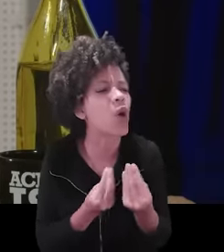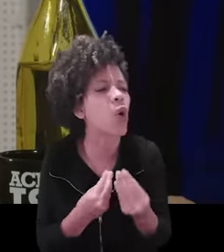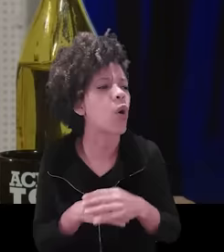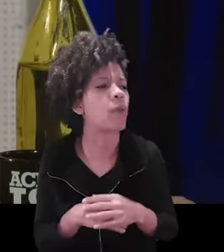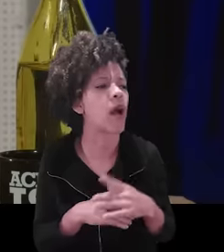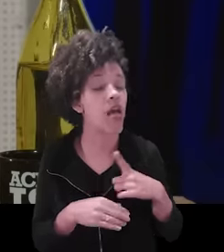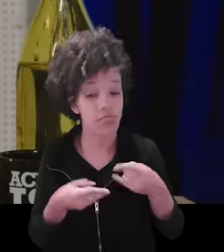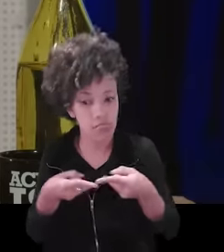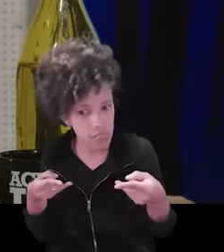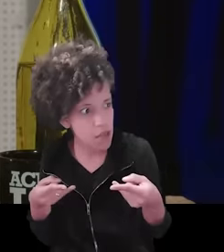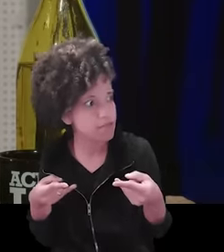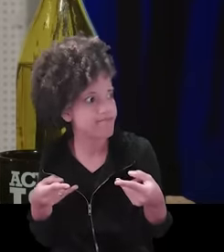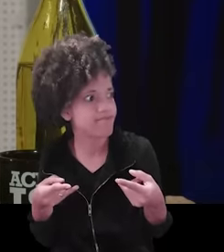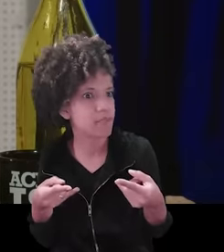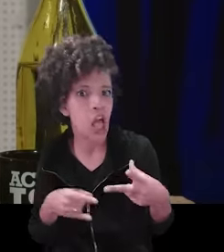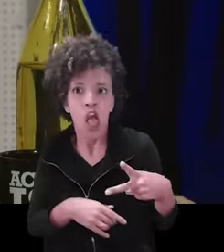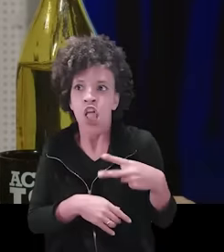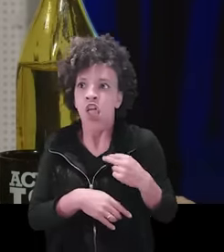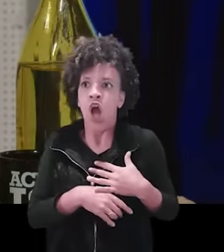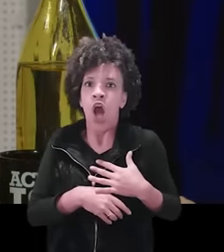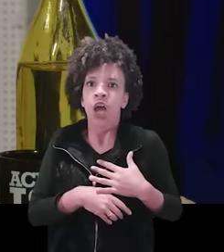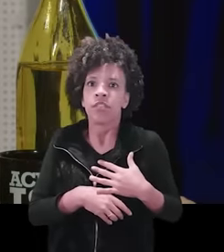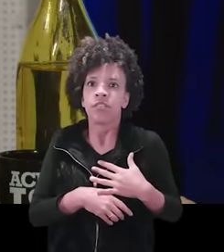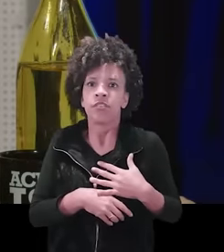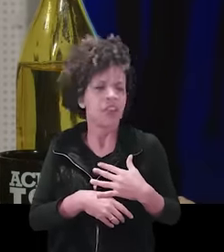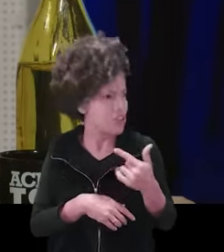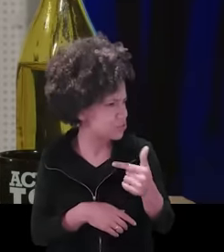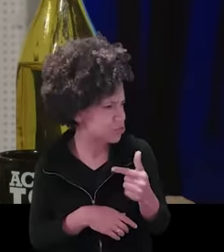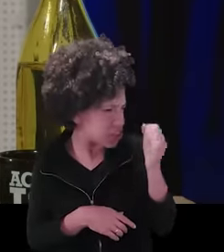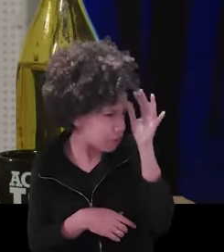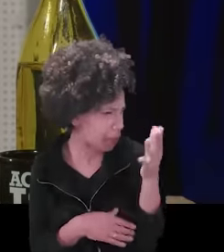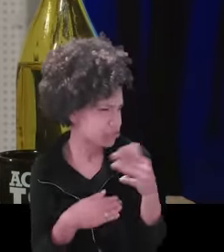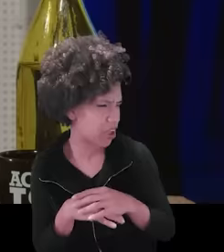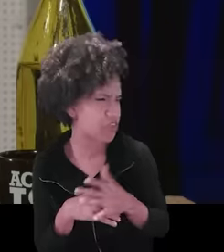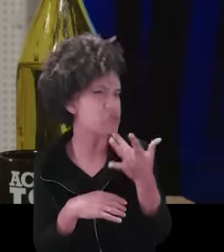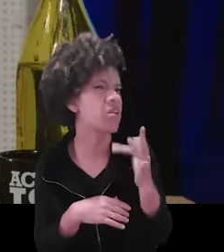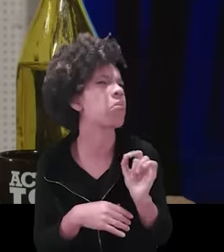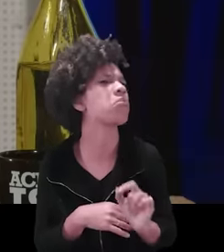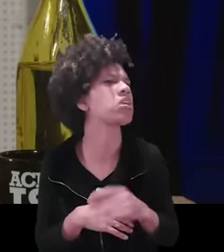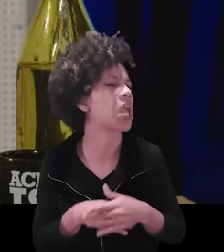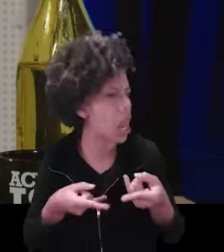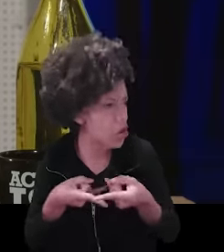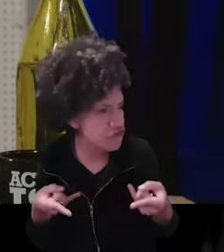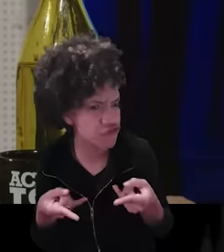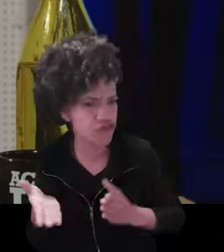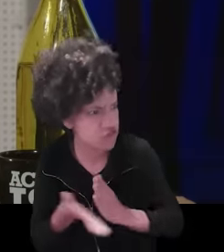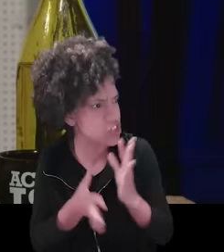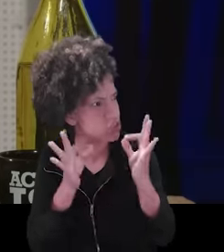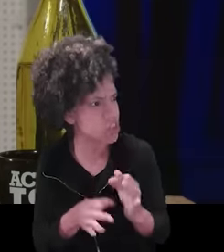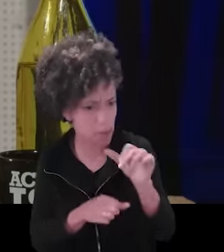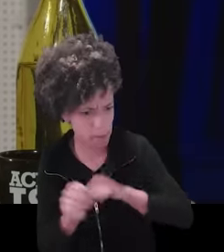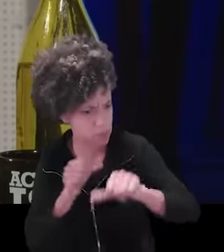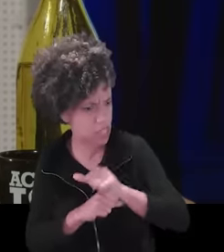de como o teu brincar é algo assim meu Deus durante tinha Nossa nem sabia o que era e eu não sabia que